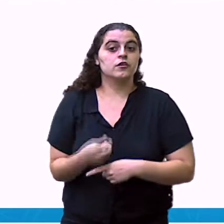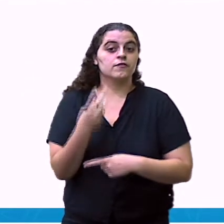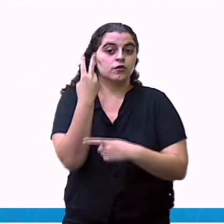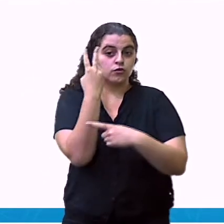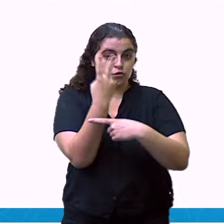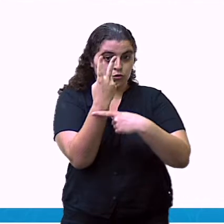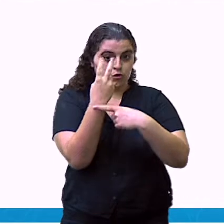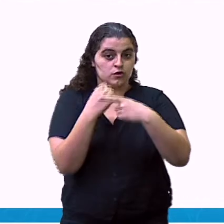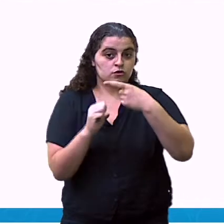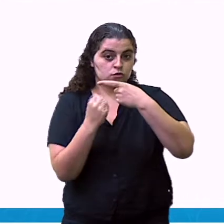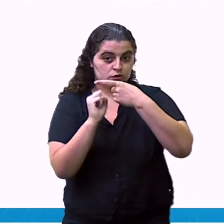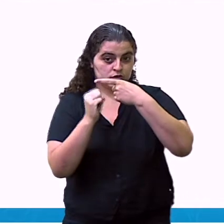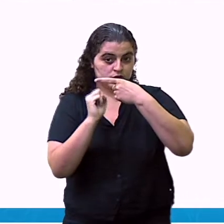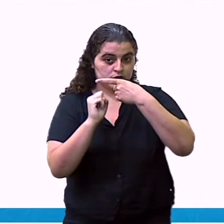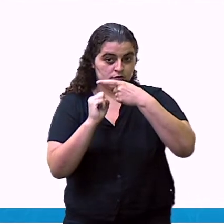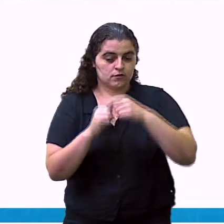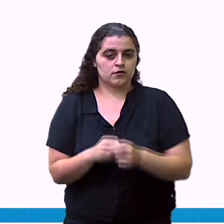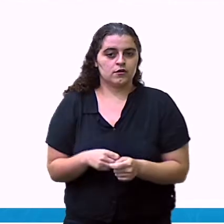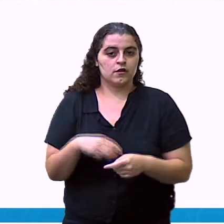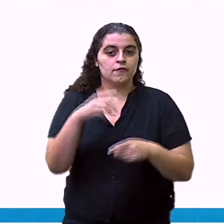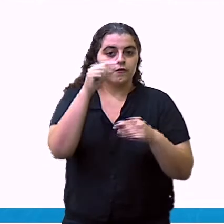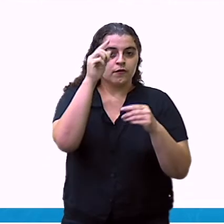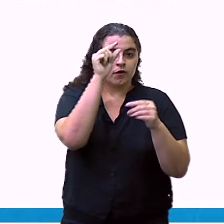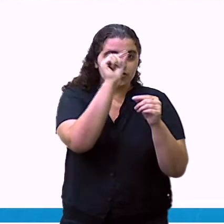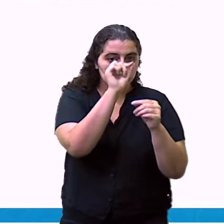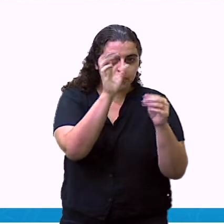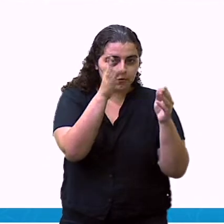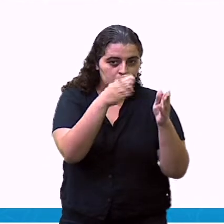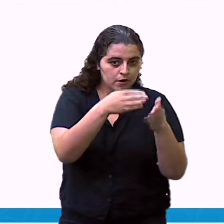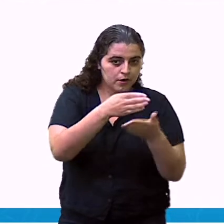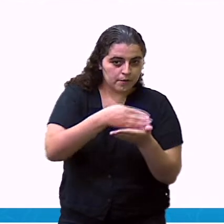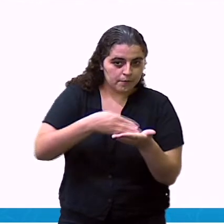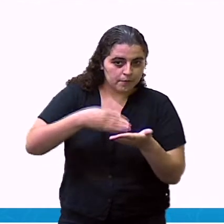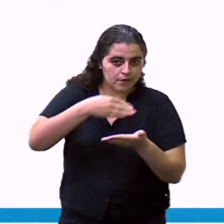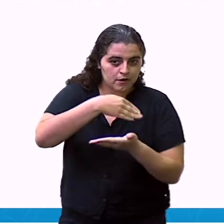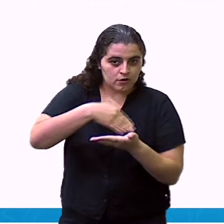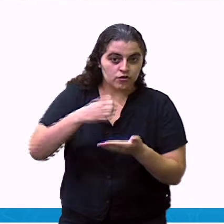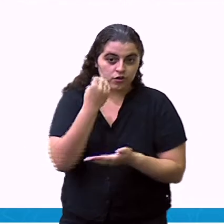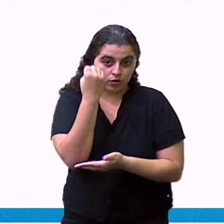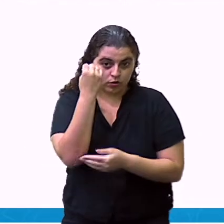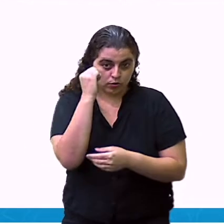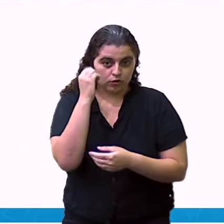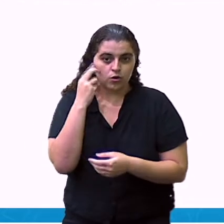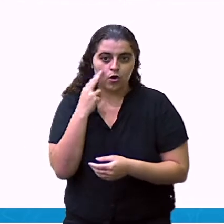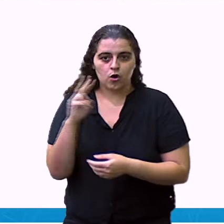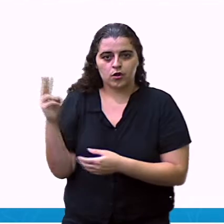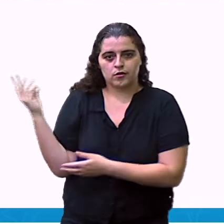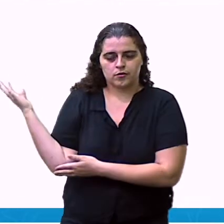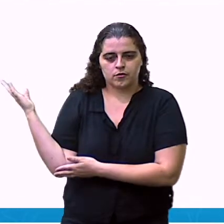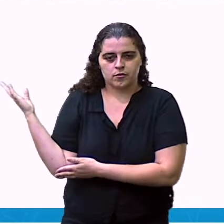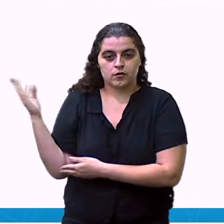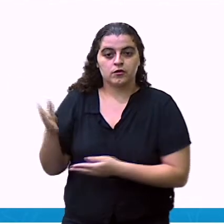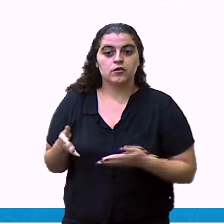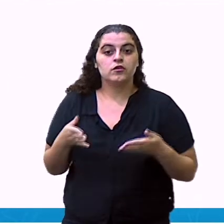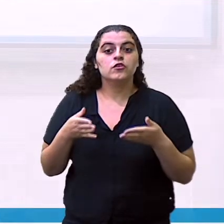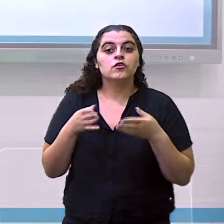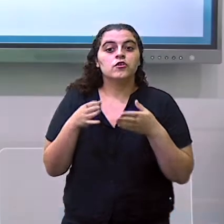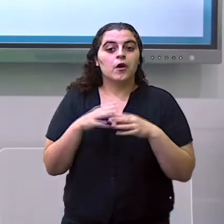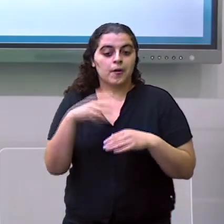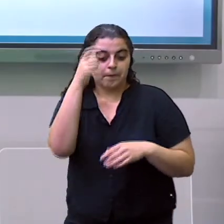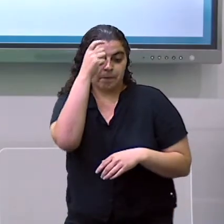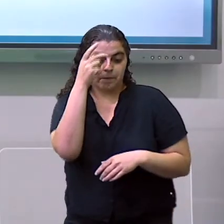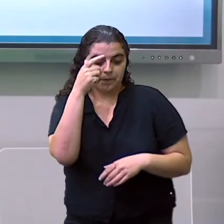foi repartida em partes iguais em 8 pedaços. Quando ele chega para você e